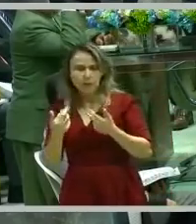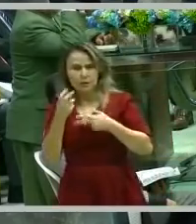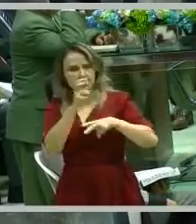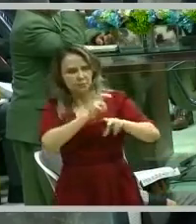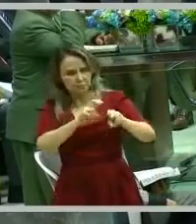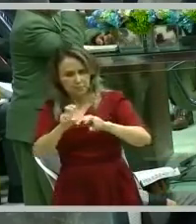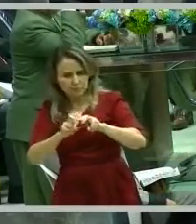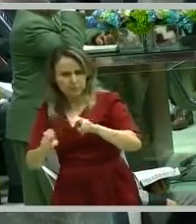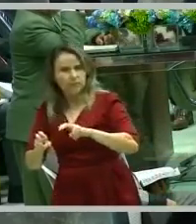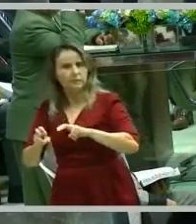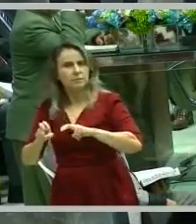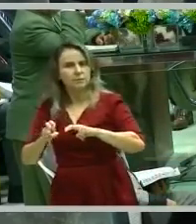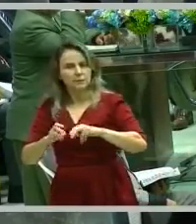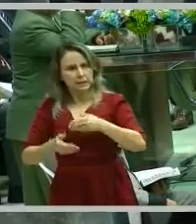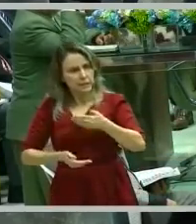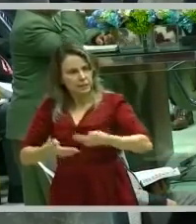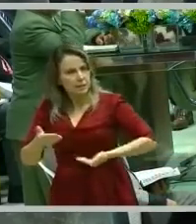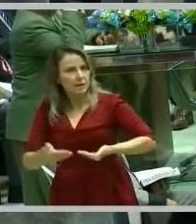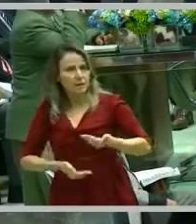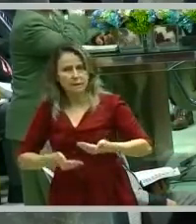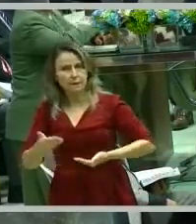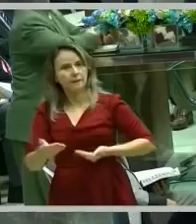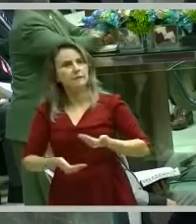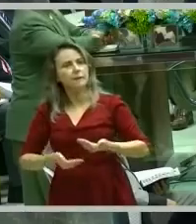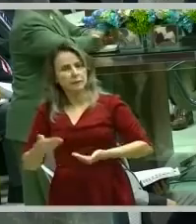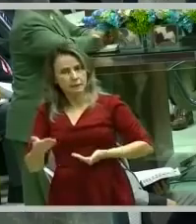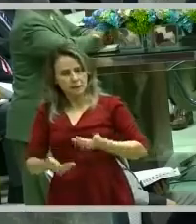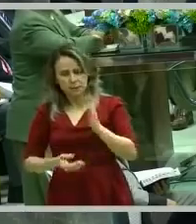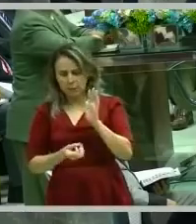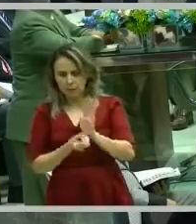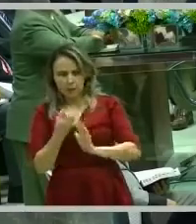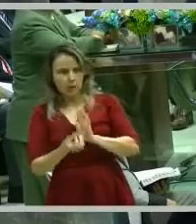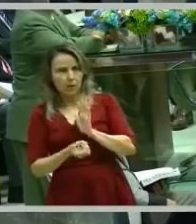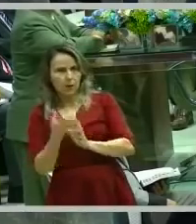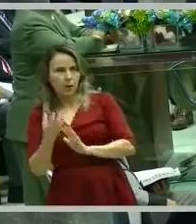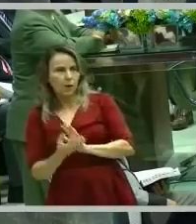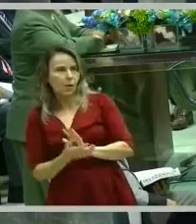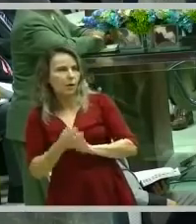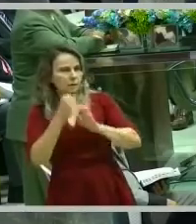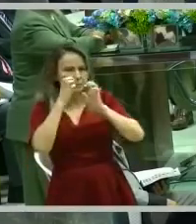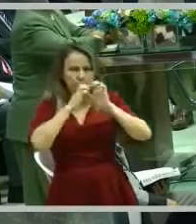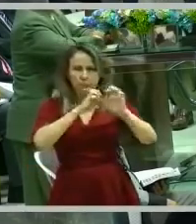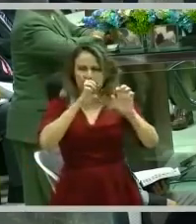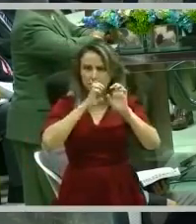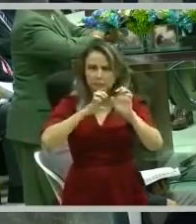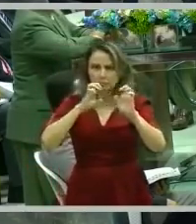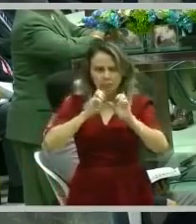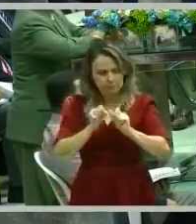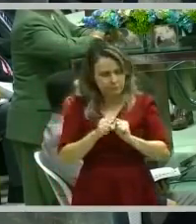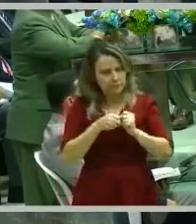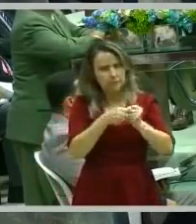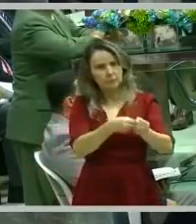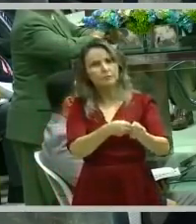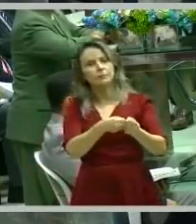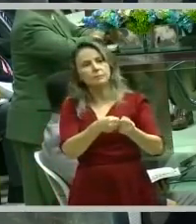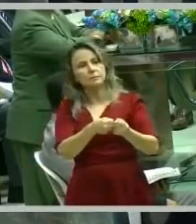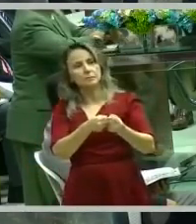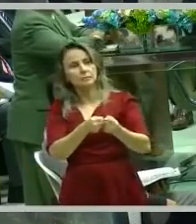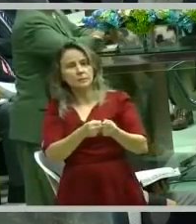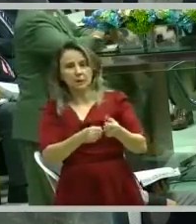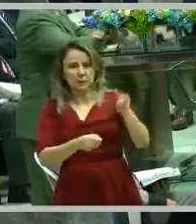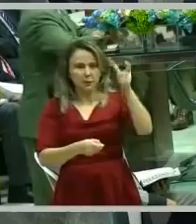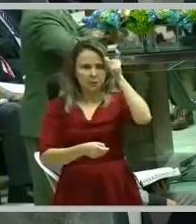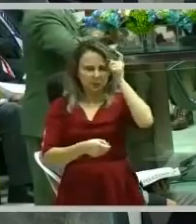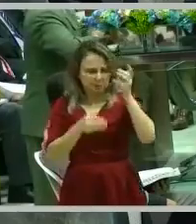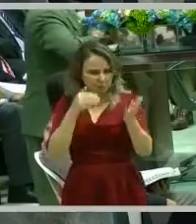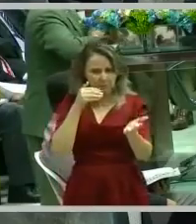um crente atuante. Eu quero ser batizado com o Espírito Santo para resgatar as almas do inferno. Eu quero ser batizado com o Espírito Santo para expulsar demônio.